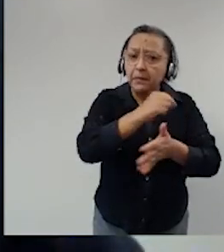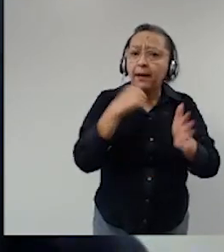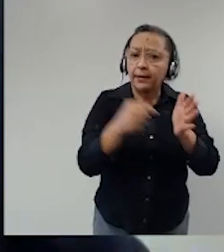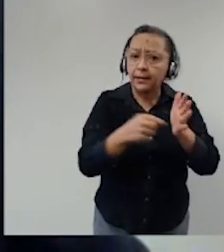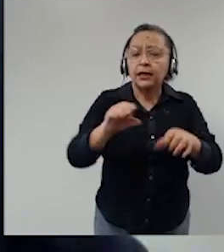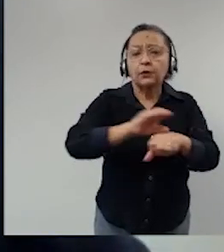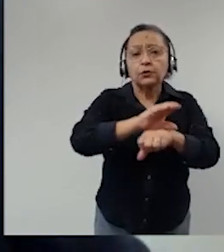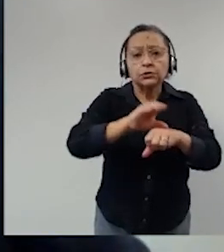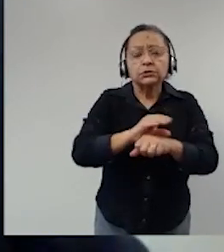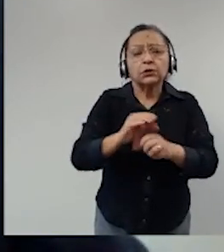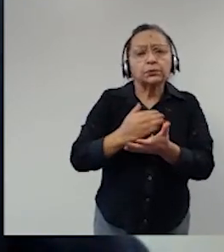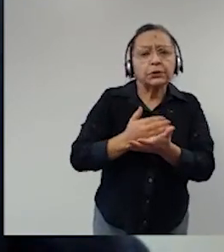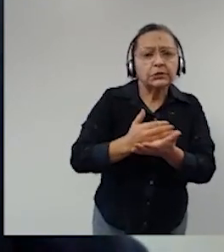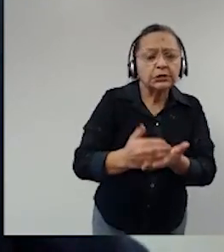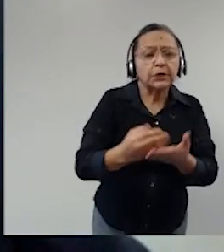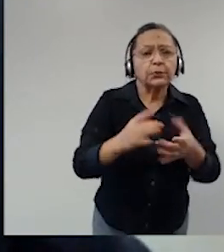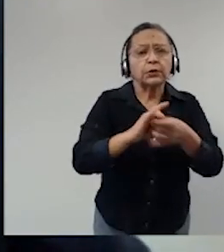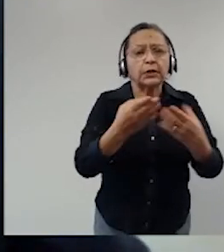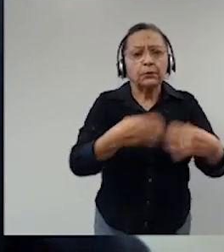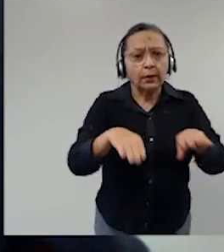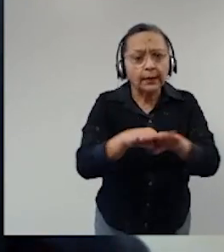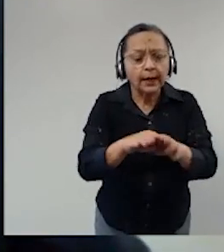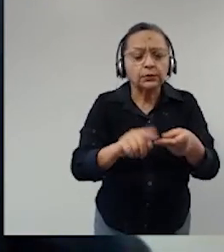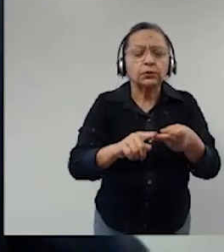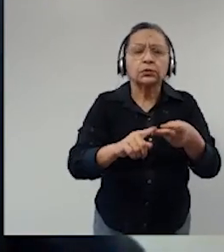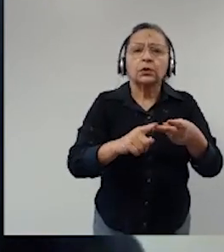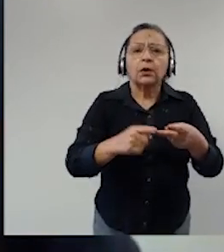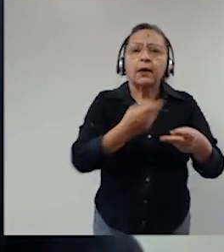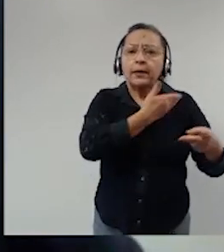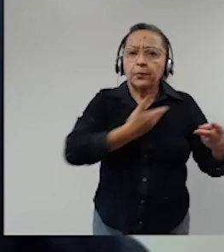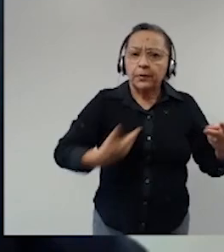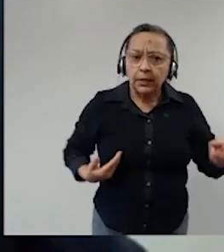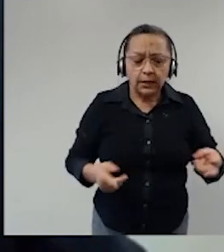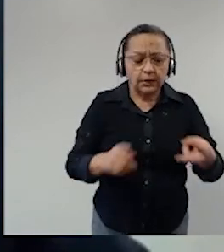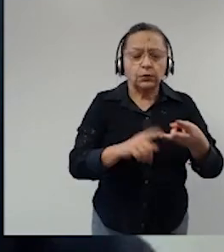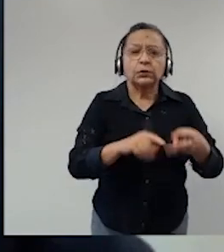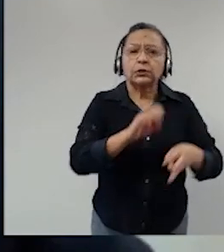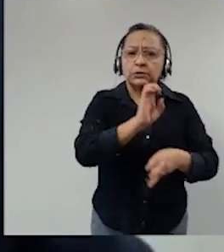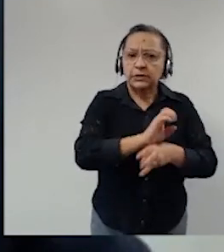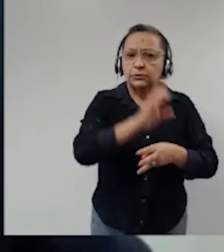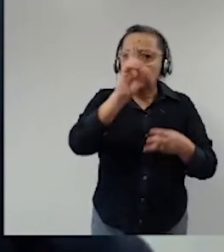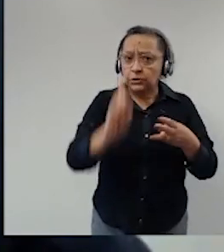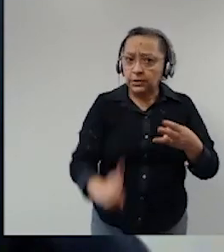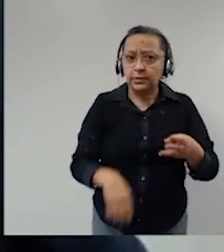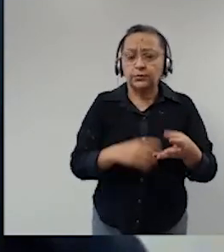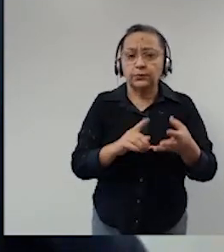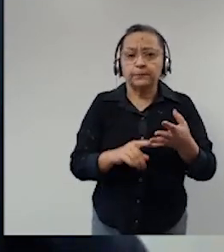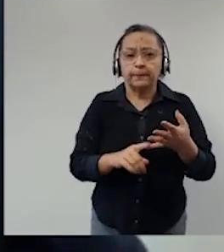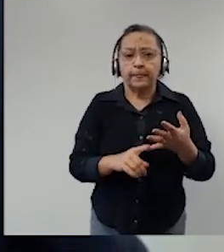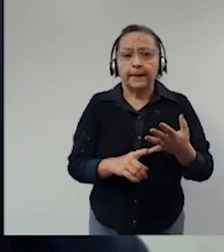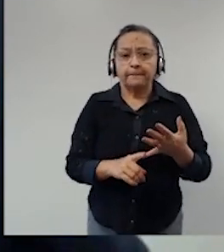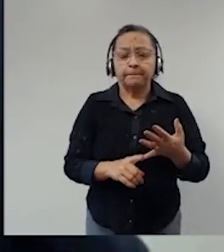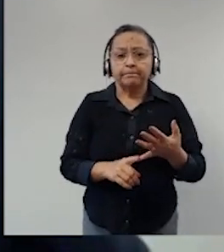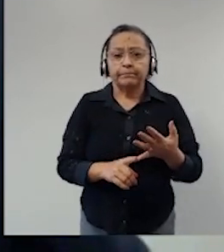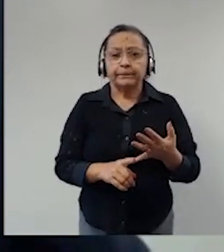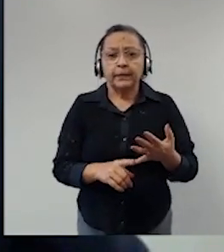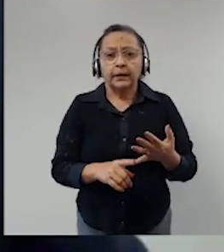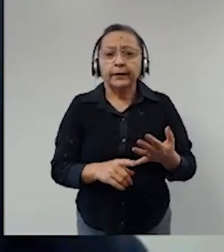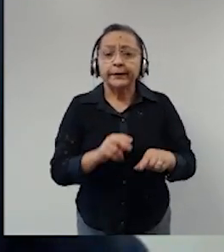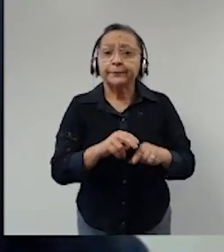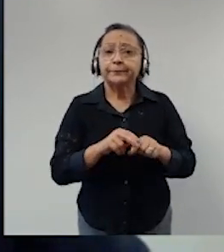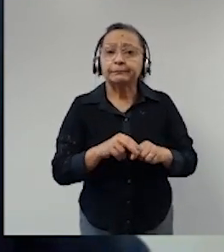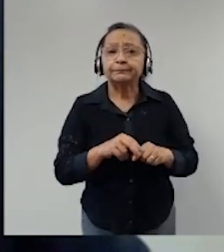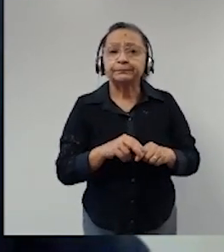do princípio democrático, do princípio republicano, do princípio do Estado de Direito, né? E por